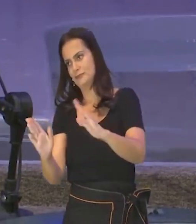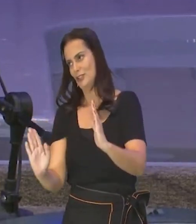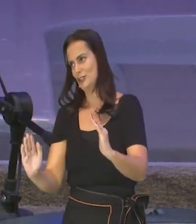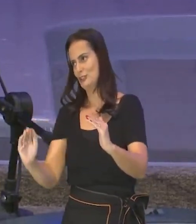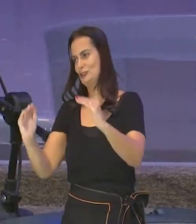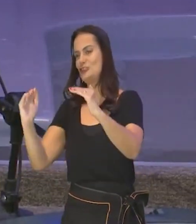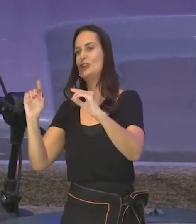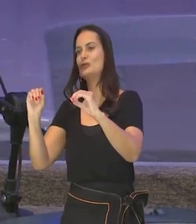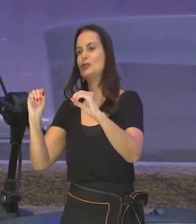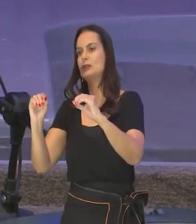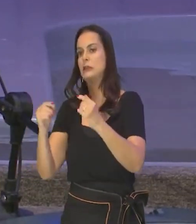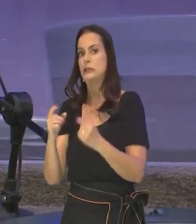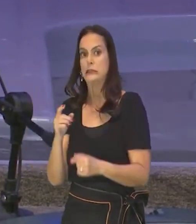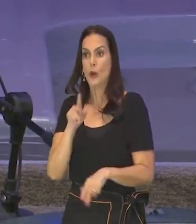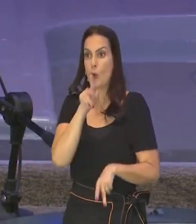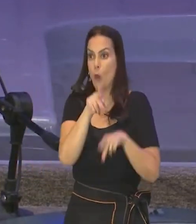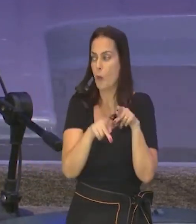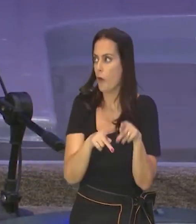Isso provocou temor.